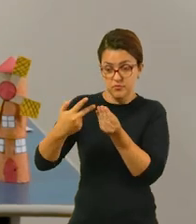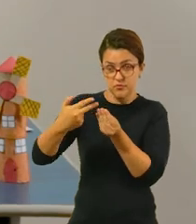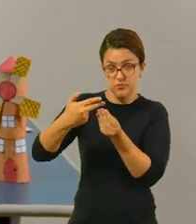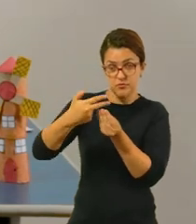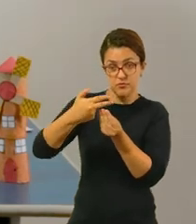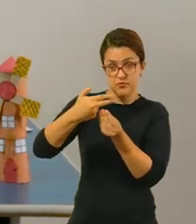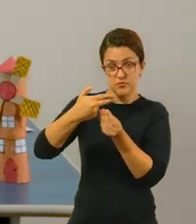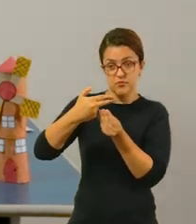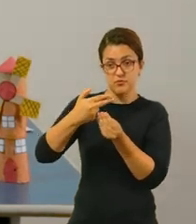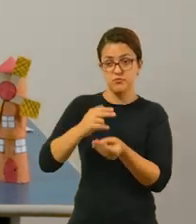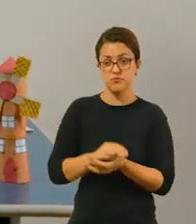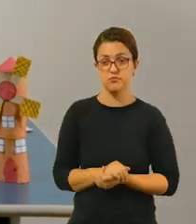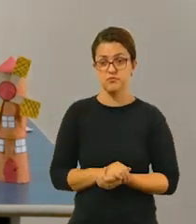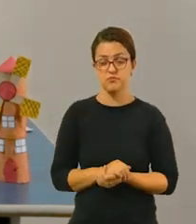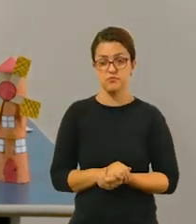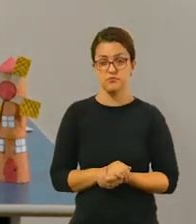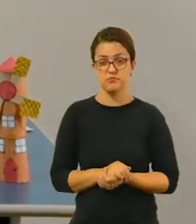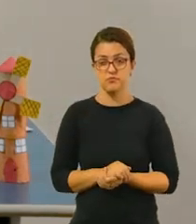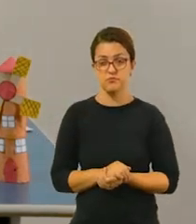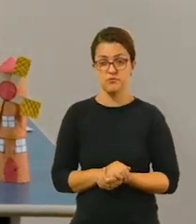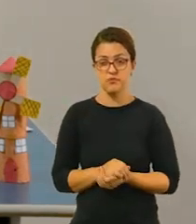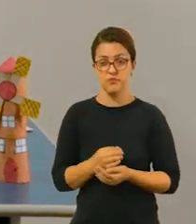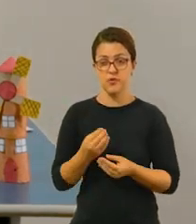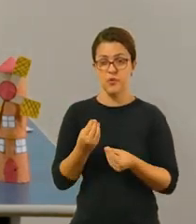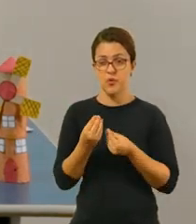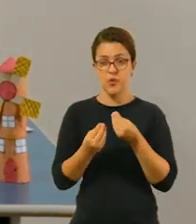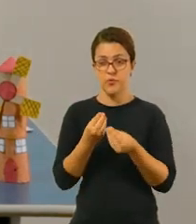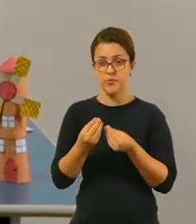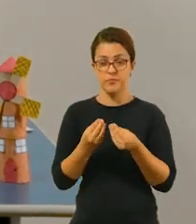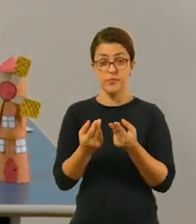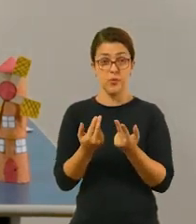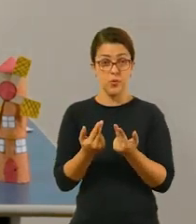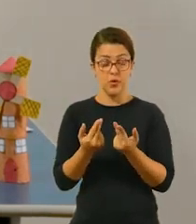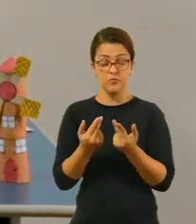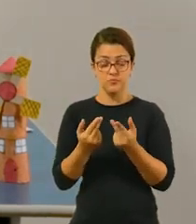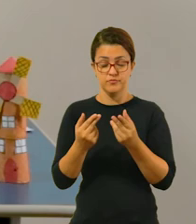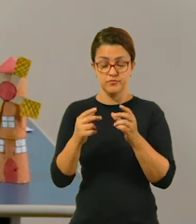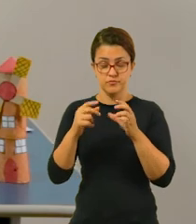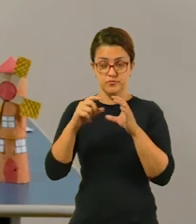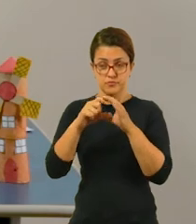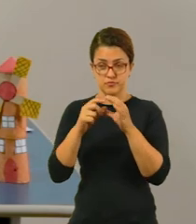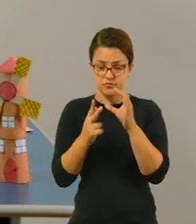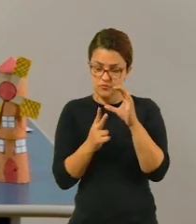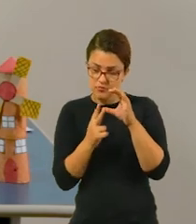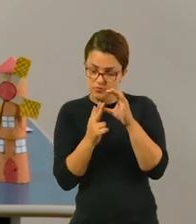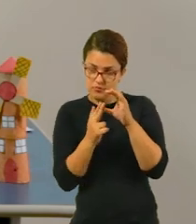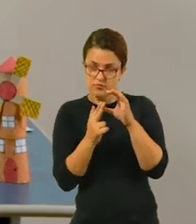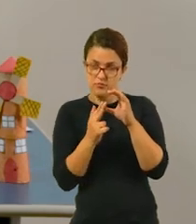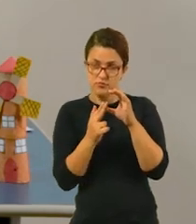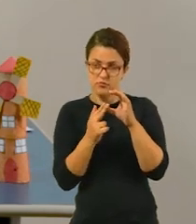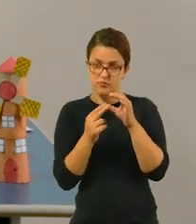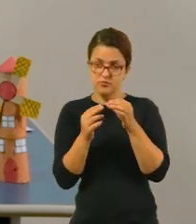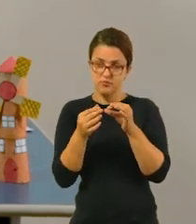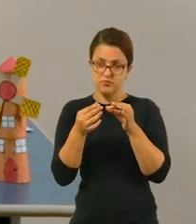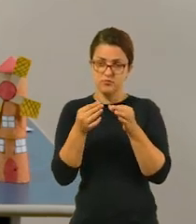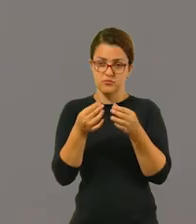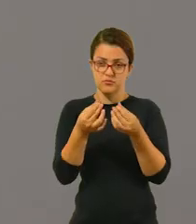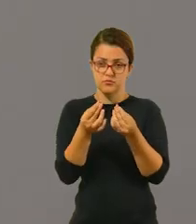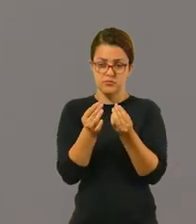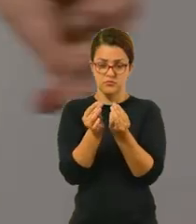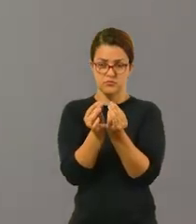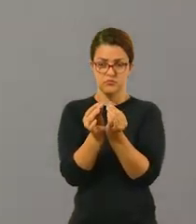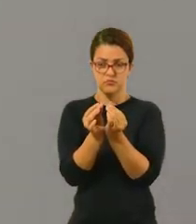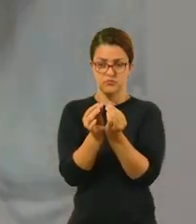um pedacinho como esse daqui. Vou virar e vou achar